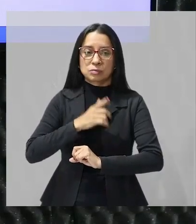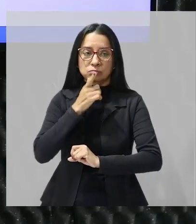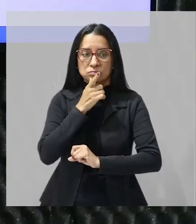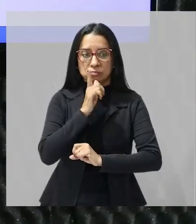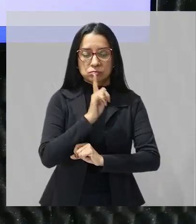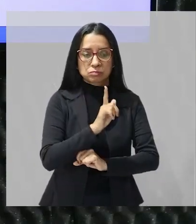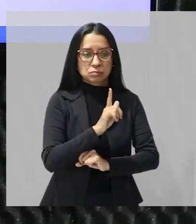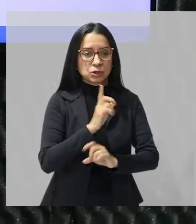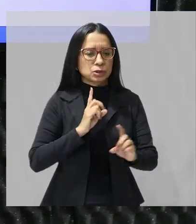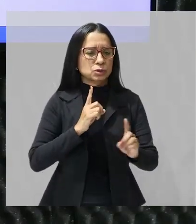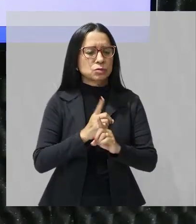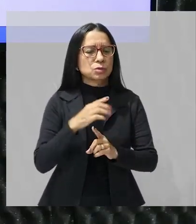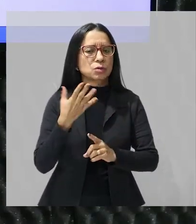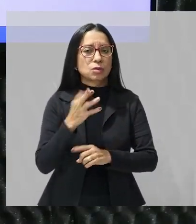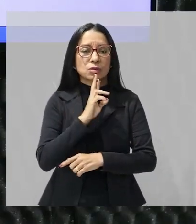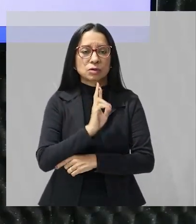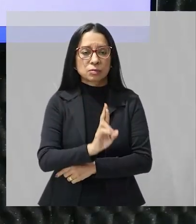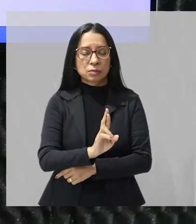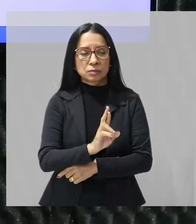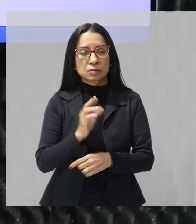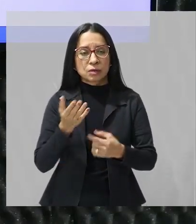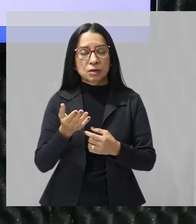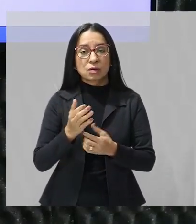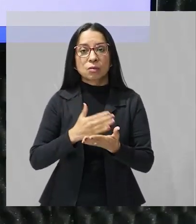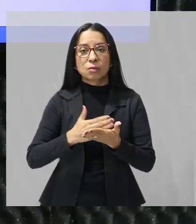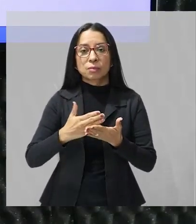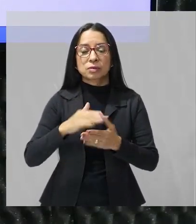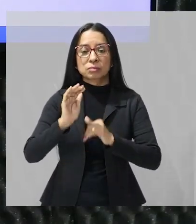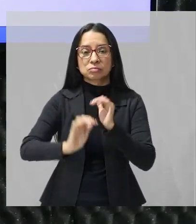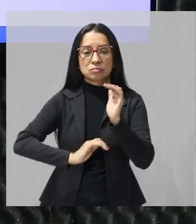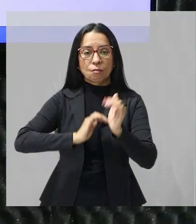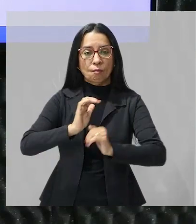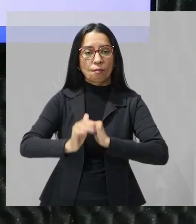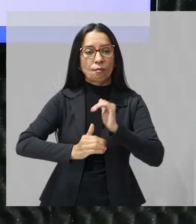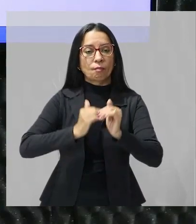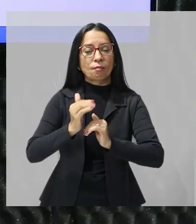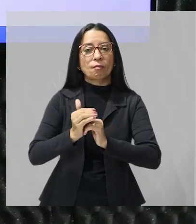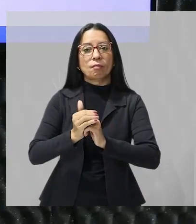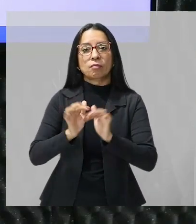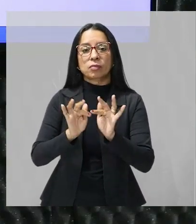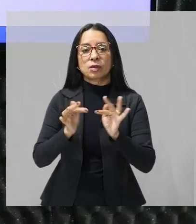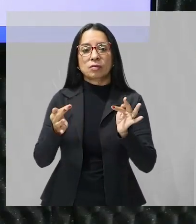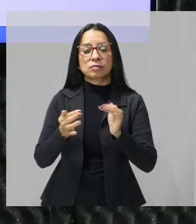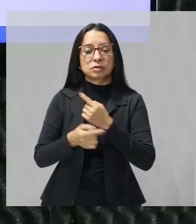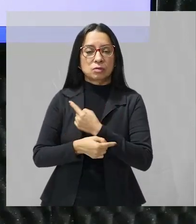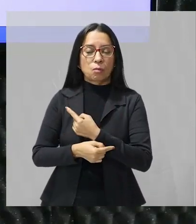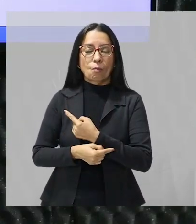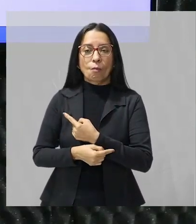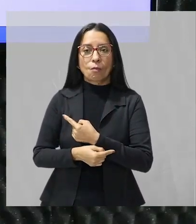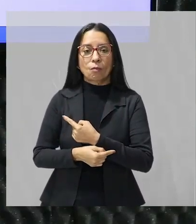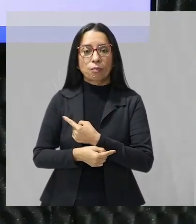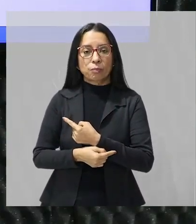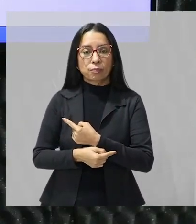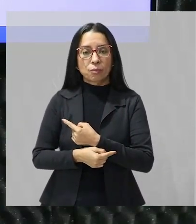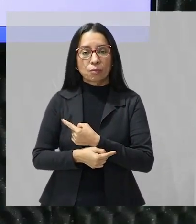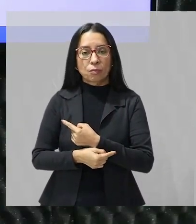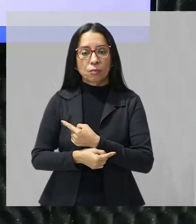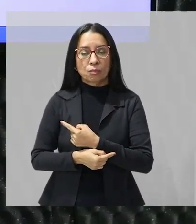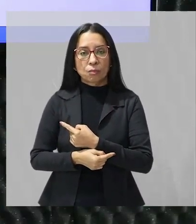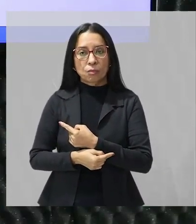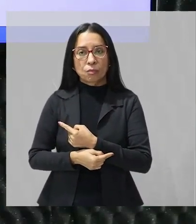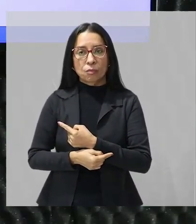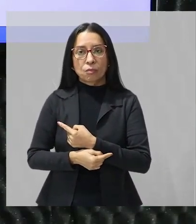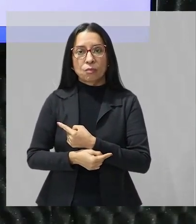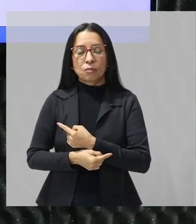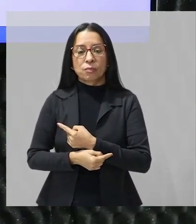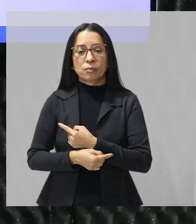tá? Para isso, né, eu preciso começar desenvolvendo aquela função que foi dada. E a função